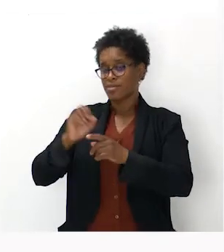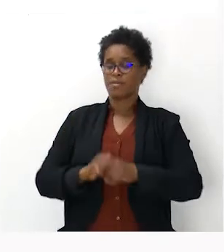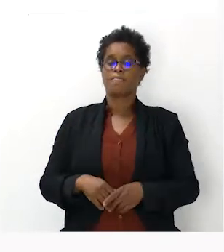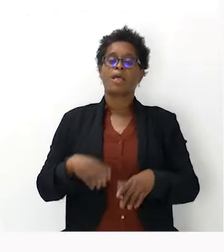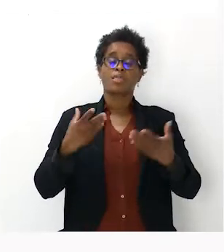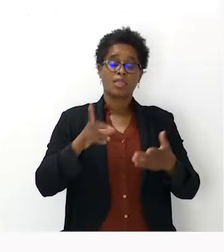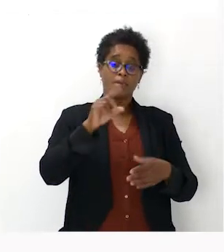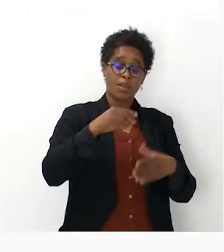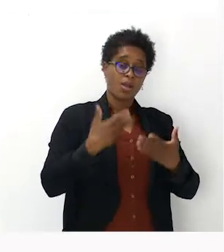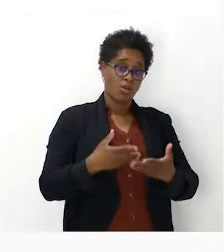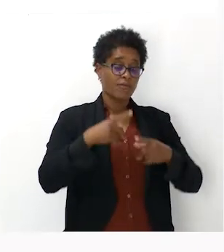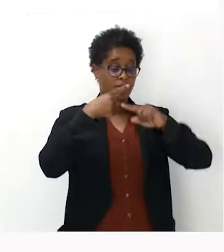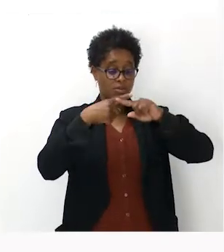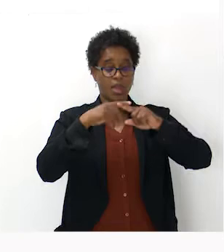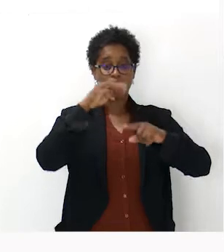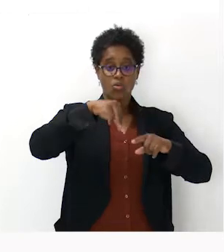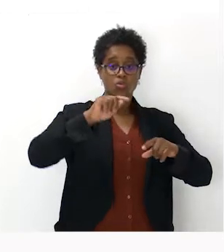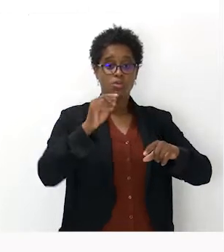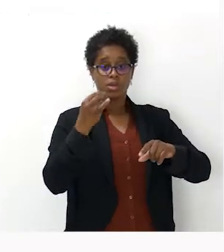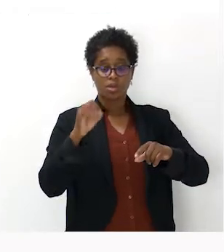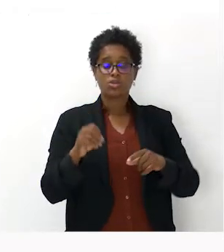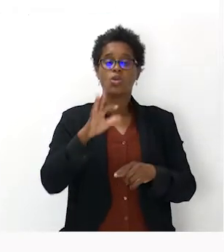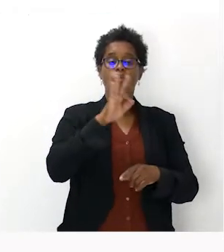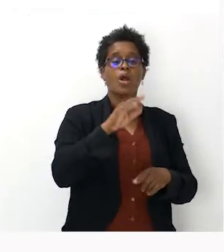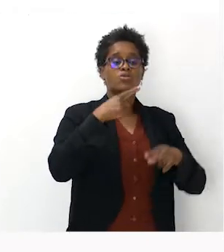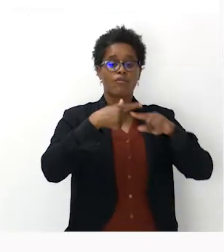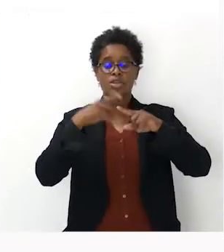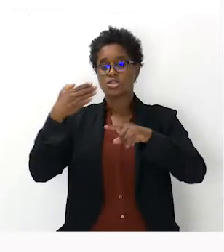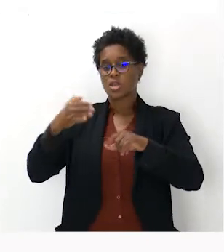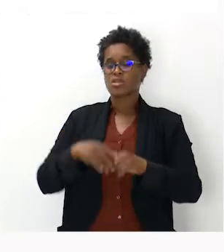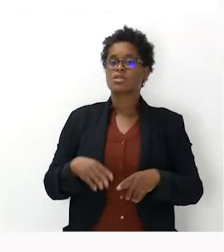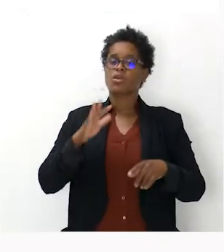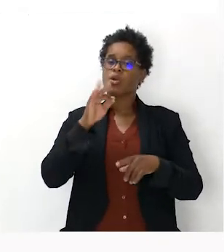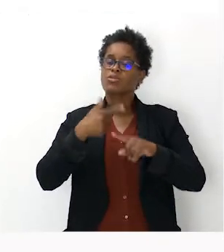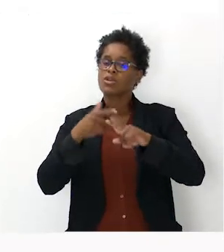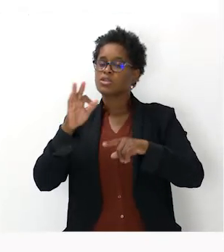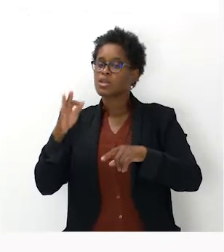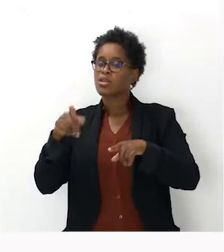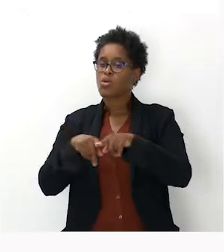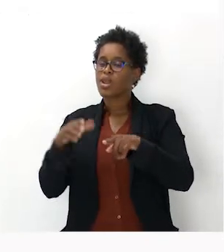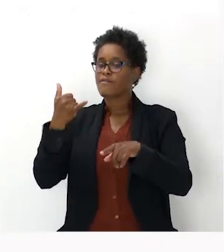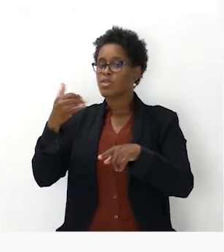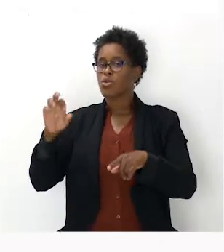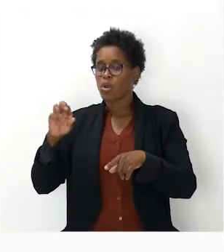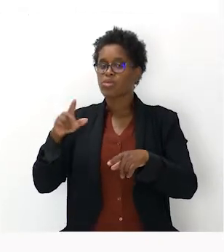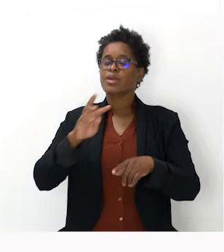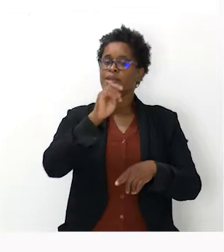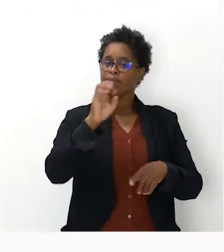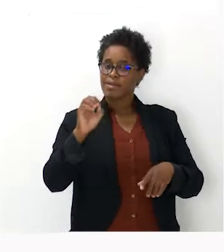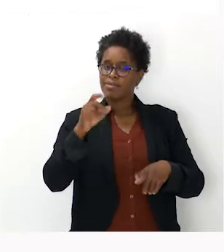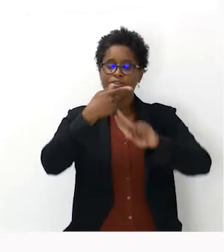Vamos multiplicar agora os meios. 4 vezes 7. 4 vezes 7 é igual a 28. E 30